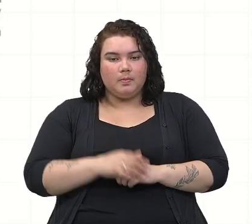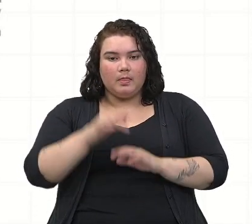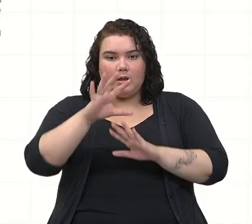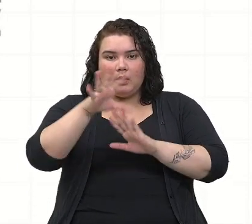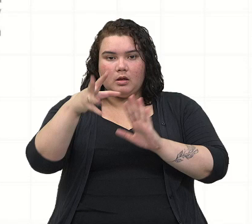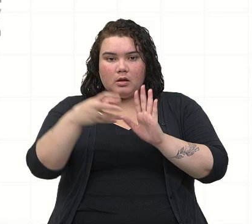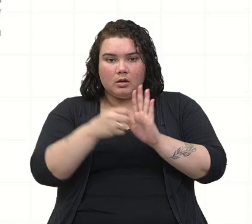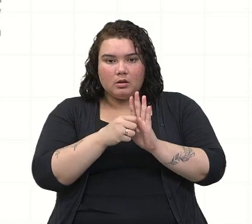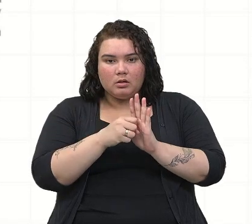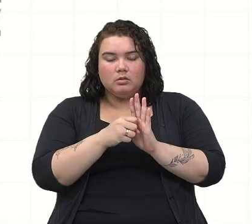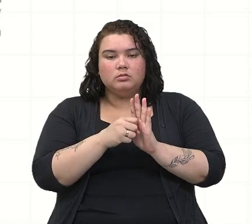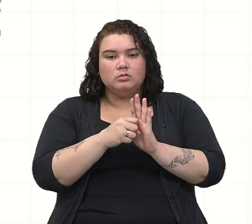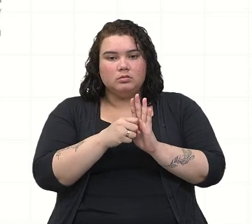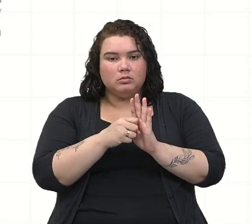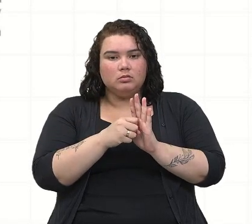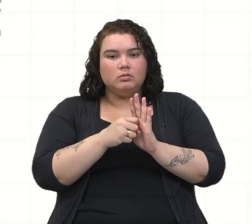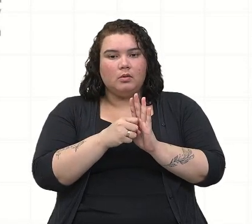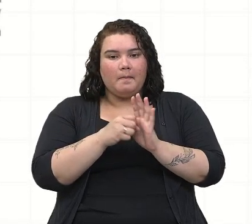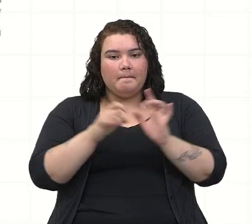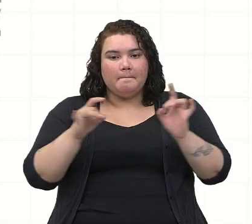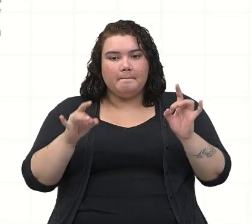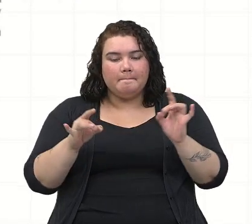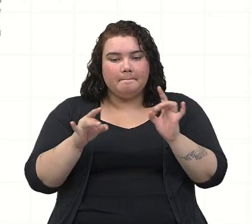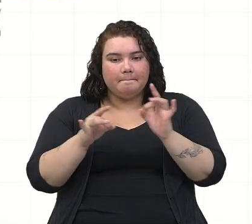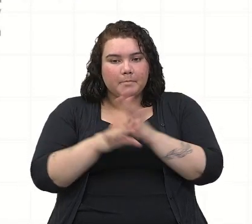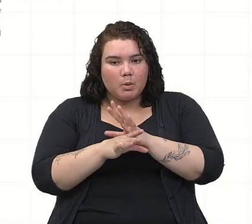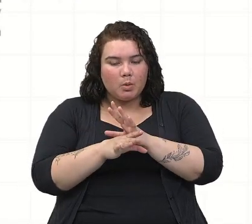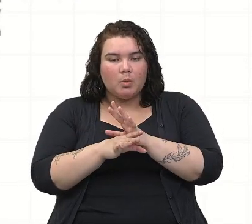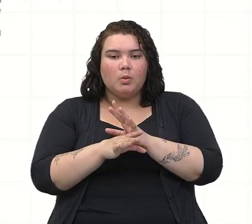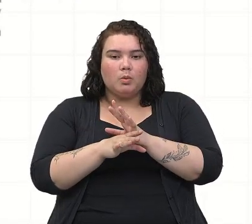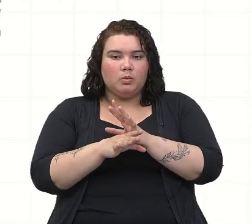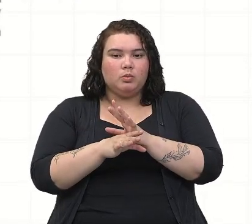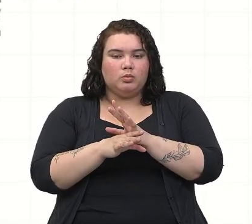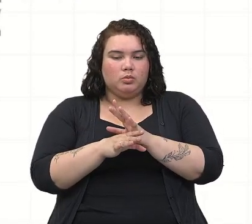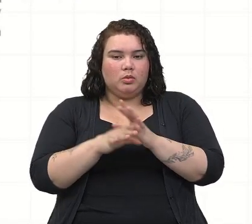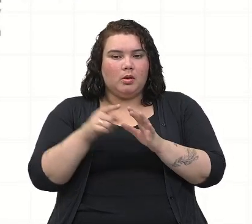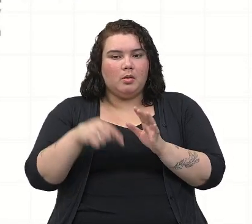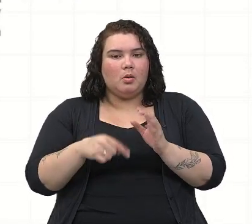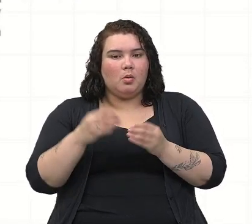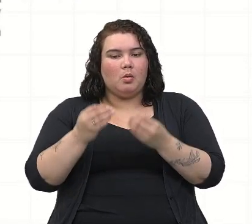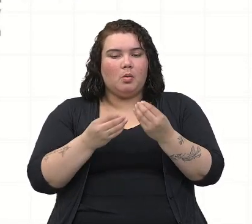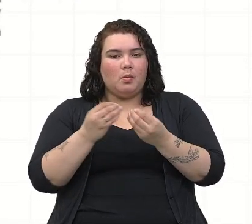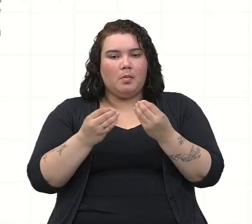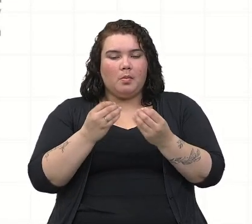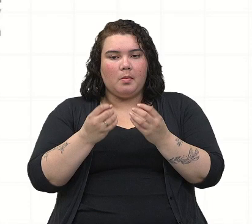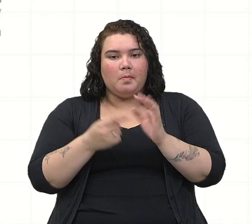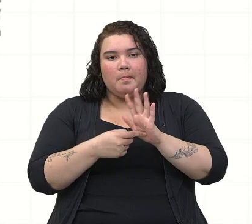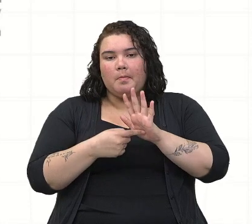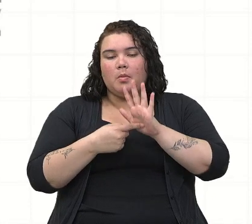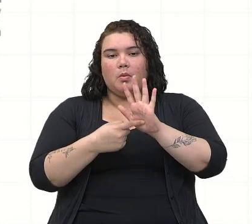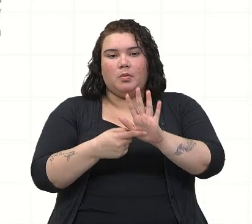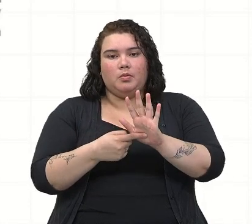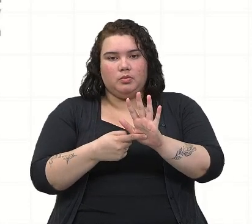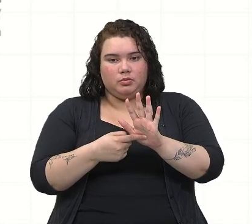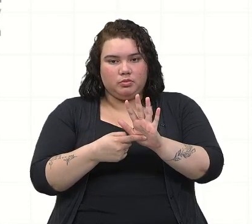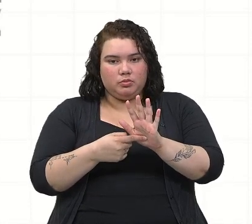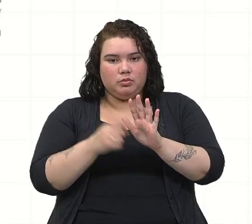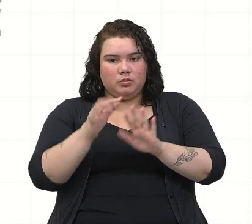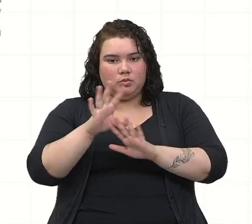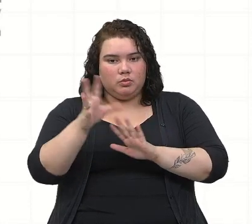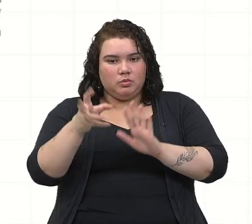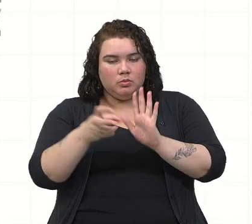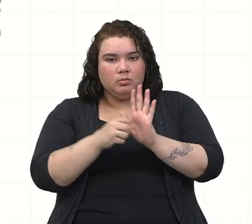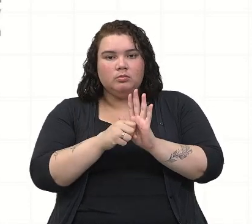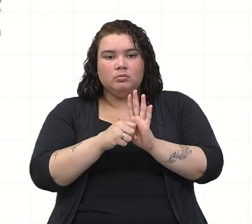não já veio pronto, assim, né? Alguém teve essa ideia e ele apareceu, o símbolo assim pronto,